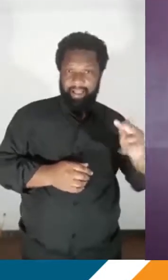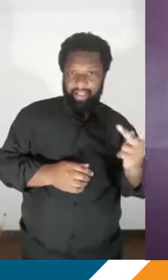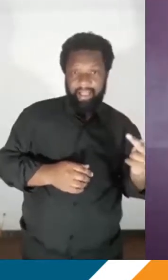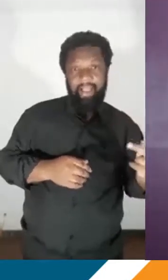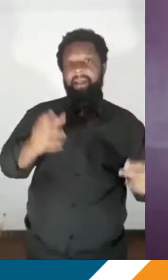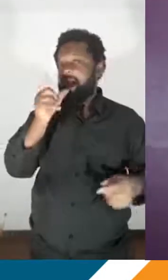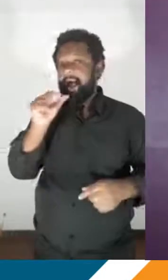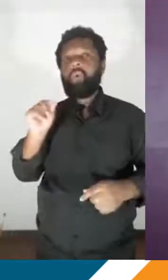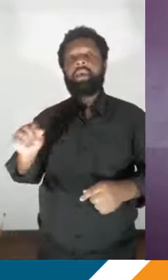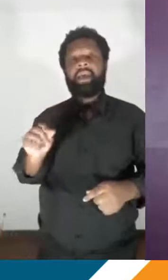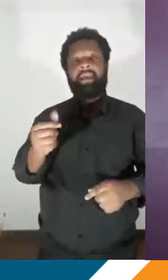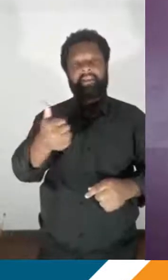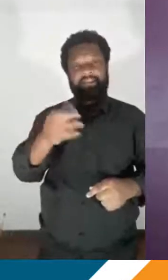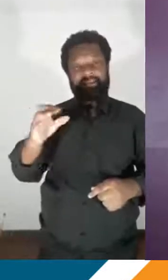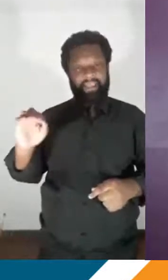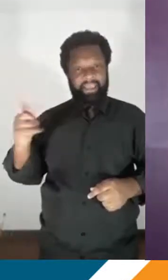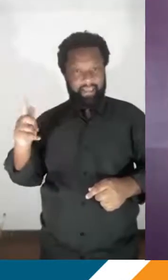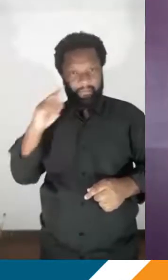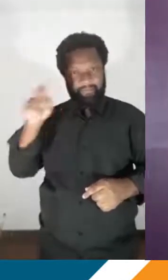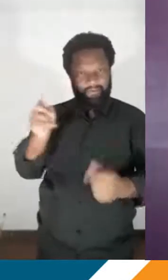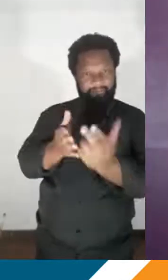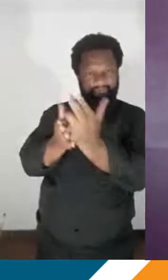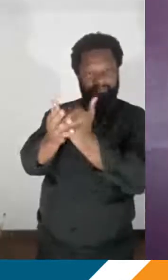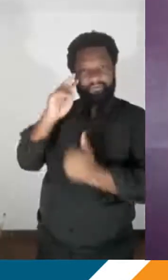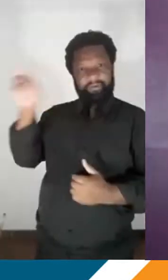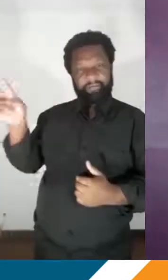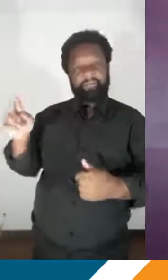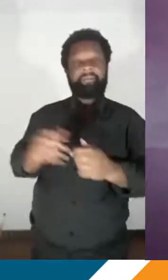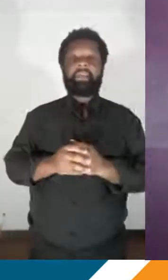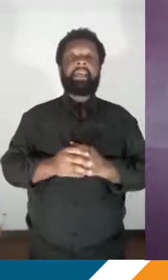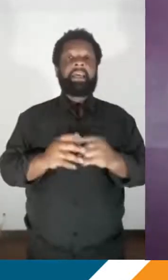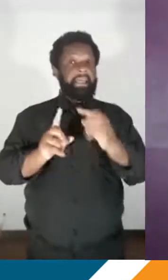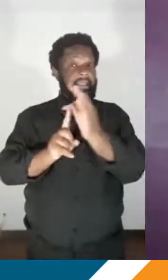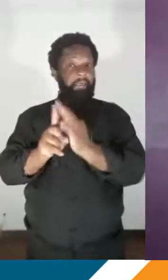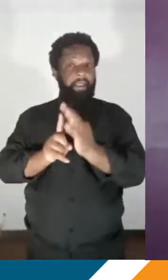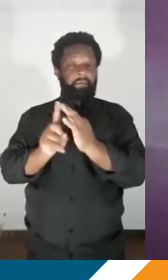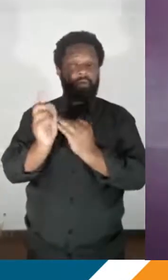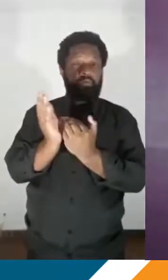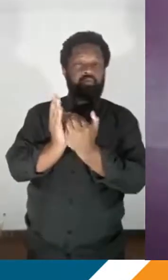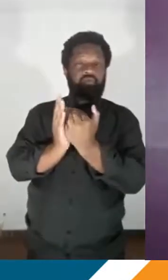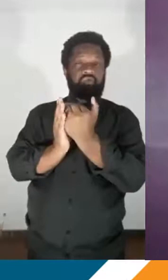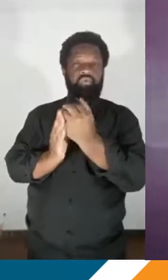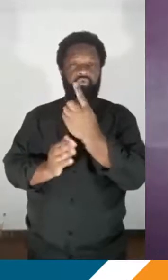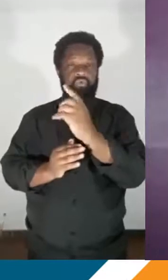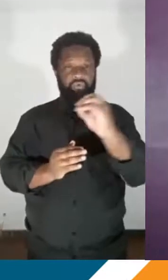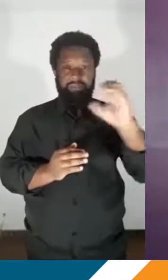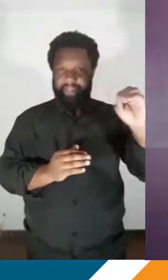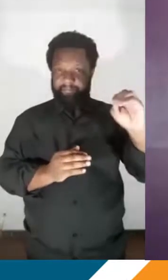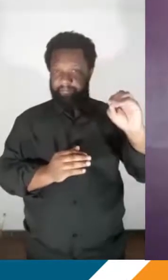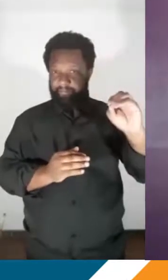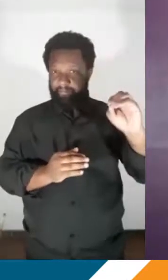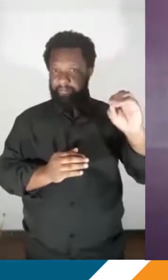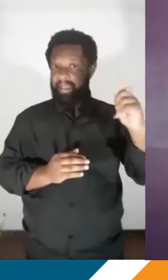100 gramas de água. Exatamente aqui onde está passando essa linha preta, tá? A 100 graus Celsius,